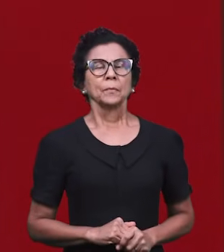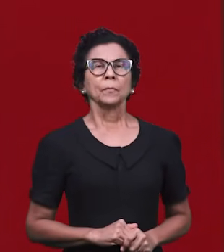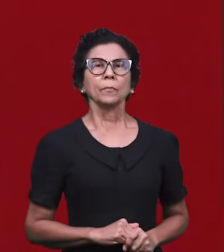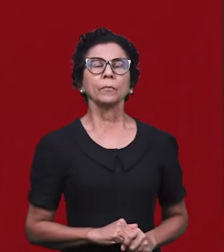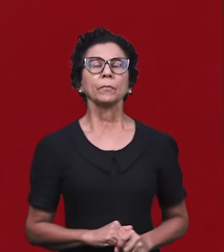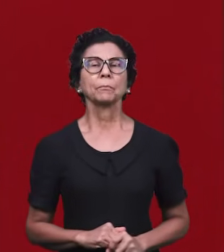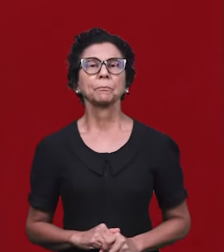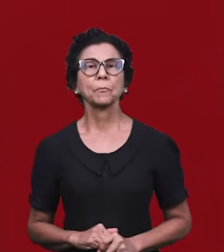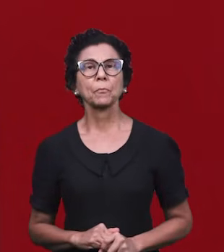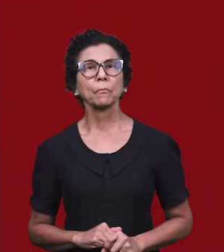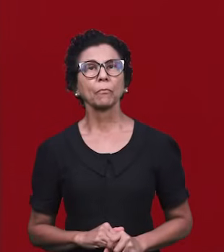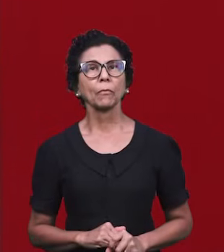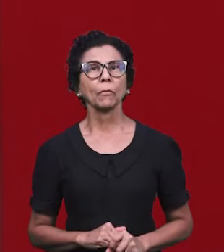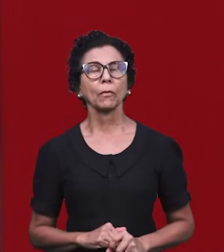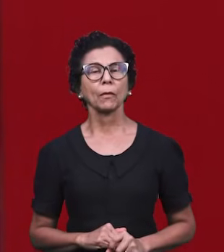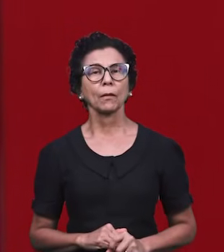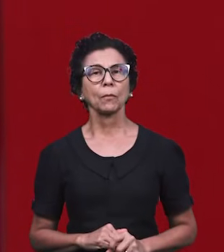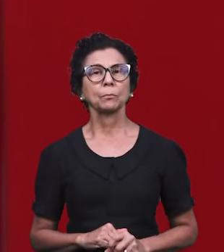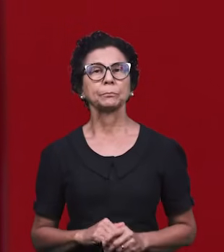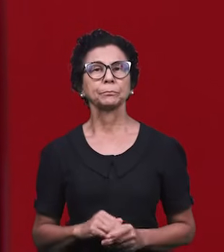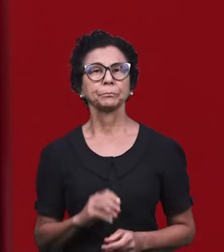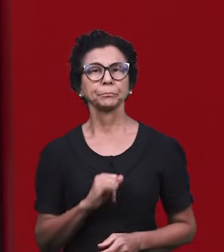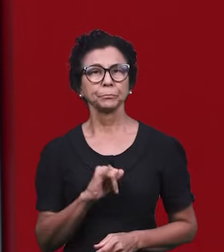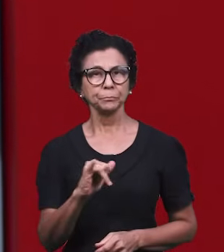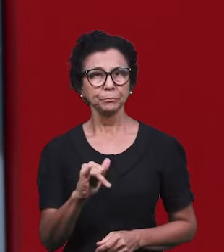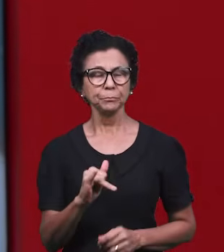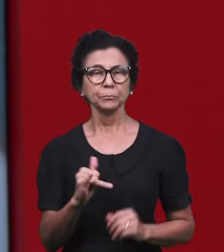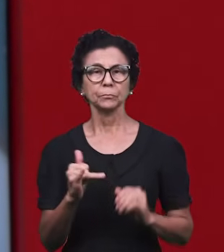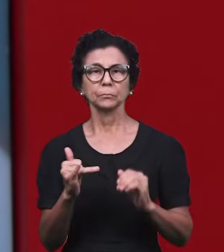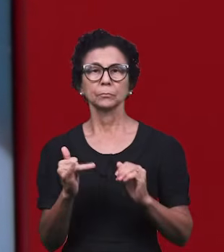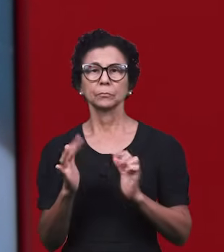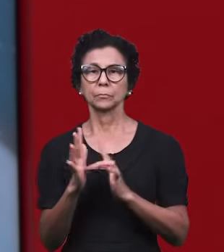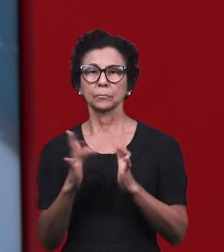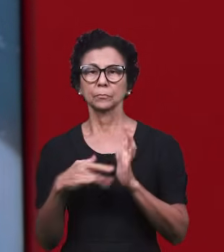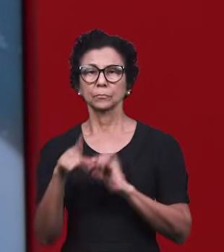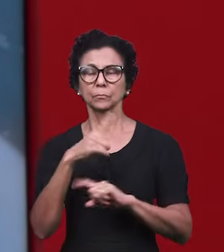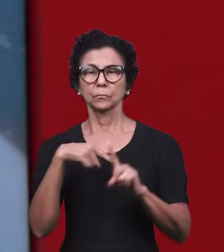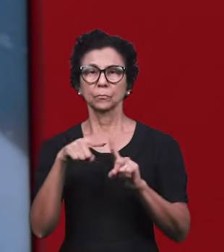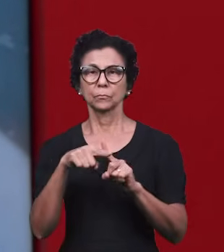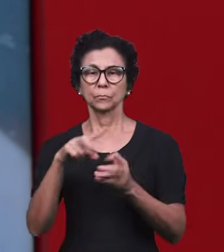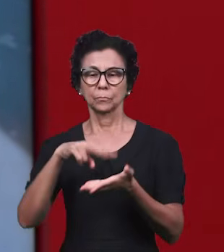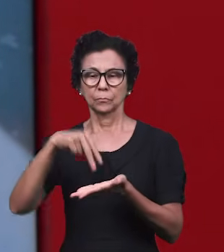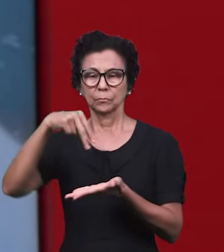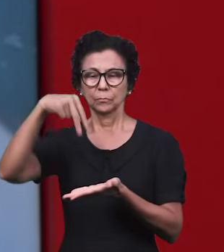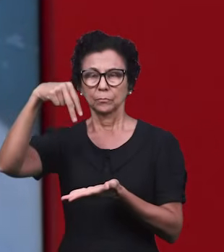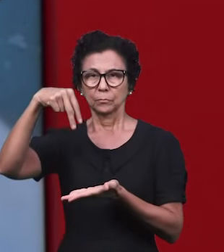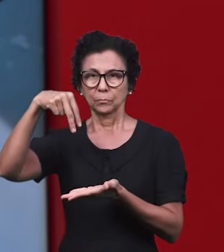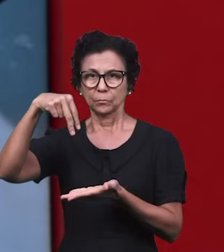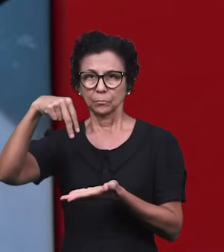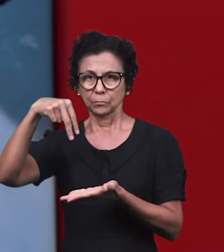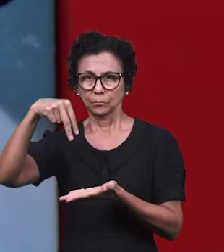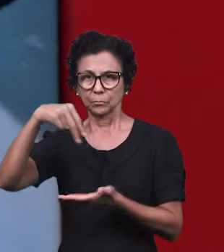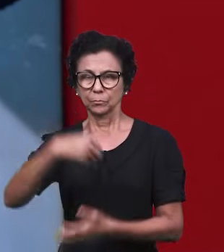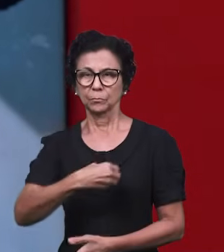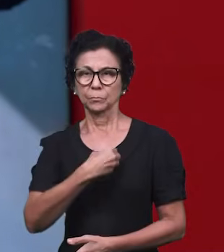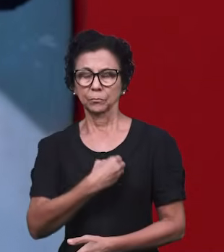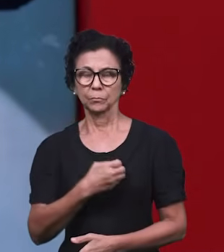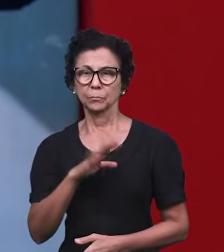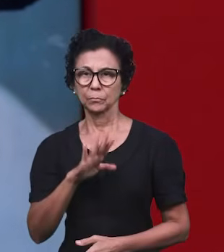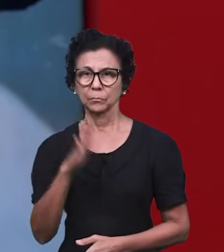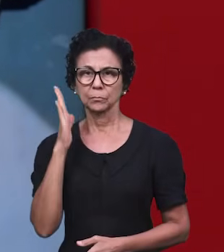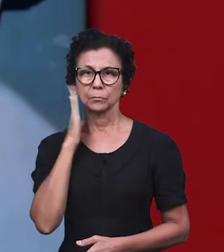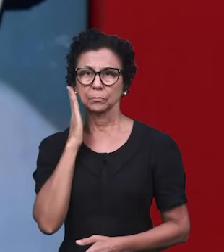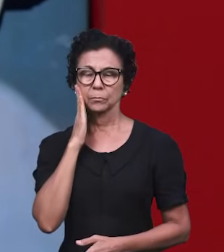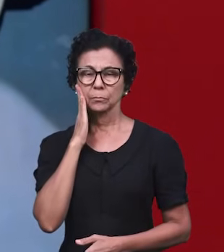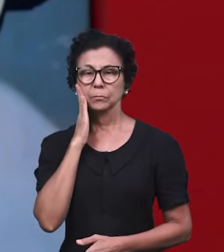apenas uma palavra que o Senhor Jesus, depois de ressurreto, ele deixou para Pedro, que é muito importante. Nós entendemos o que é o governo do Espírito Santo e que é essa